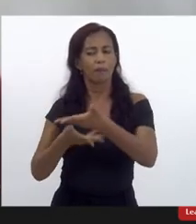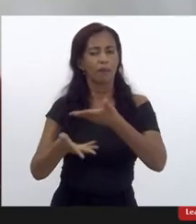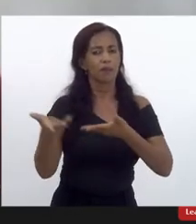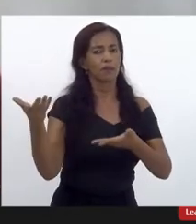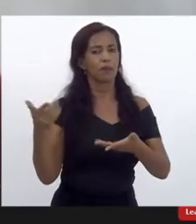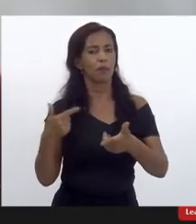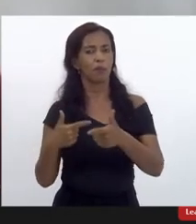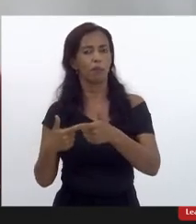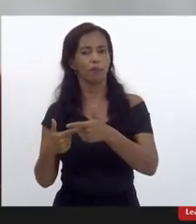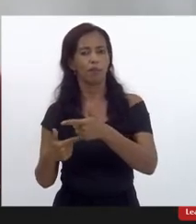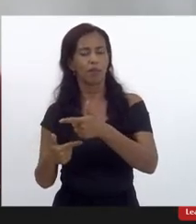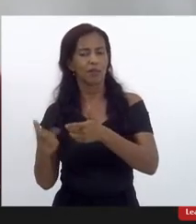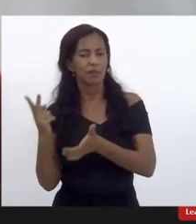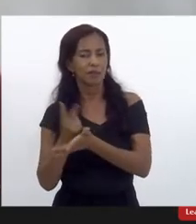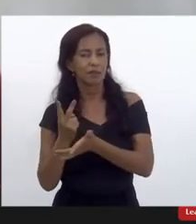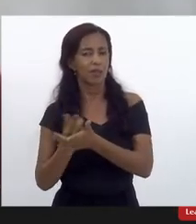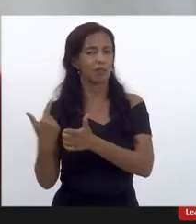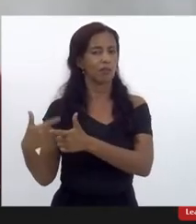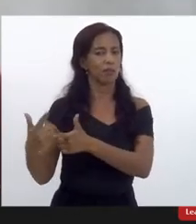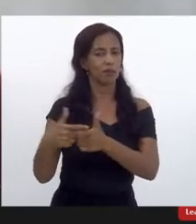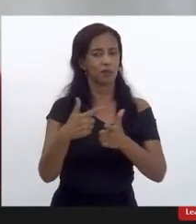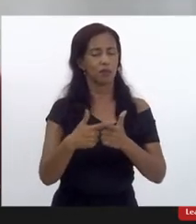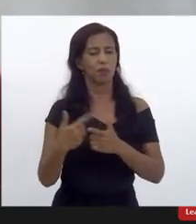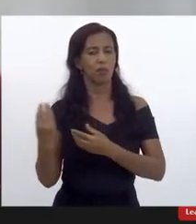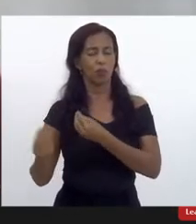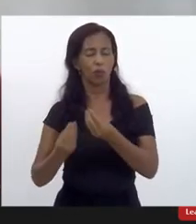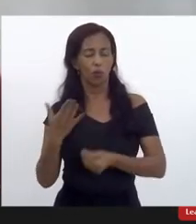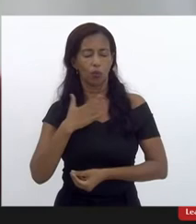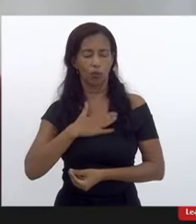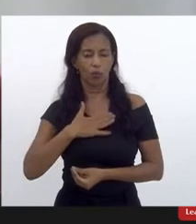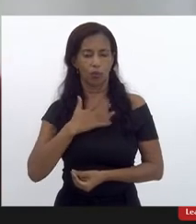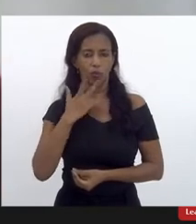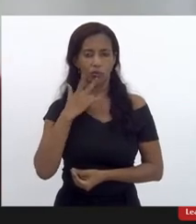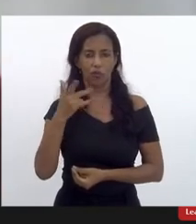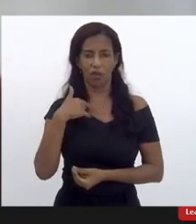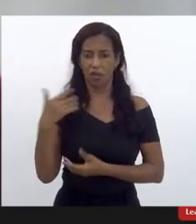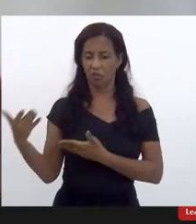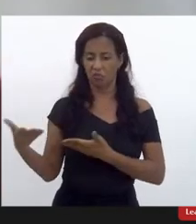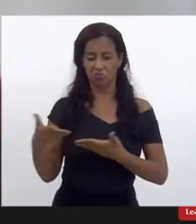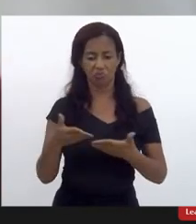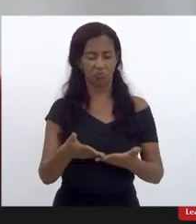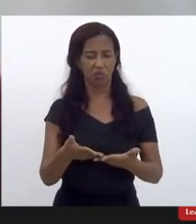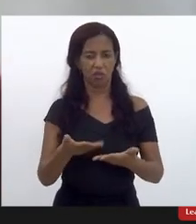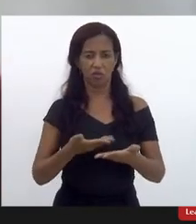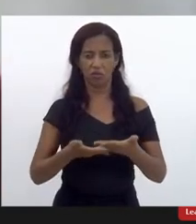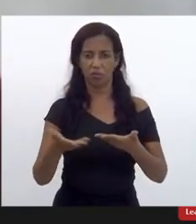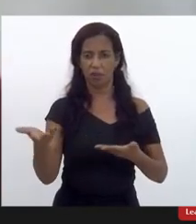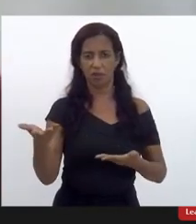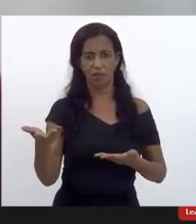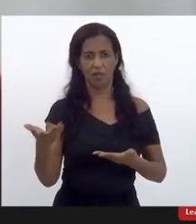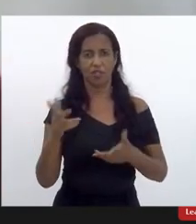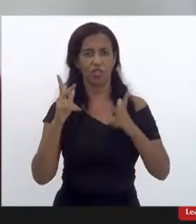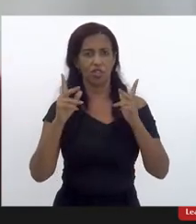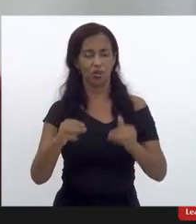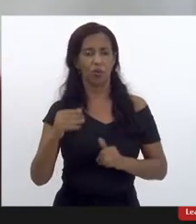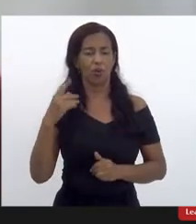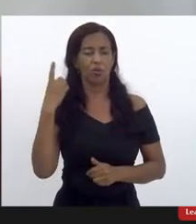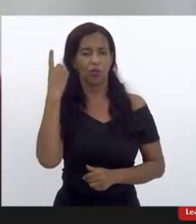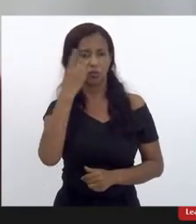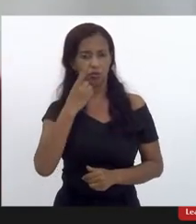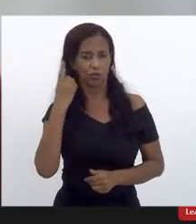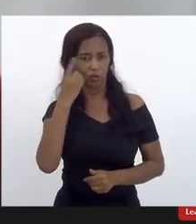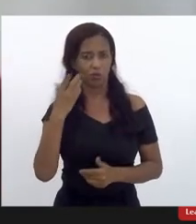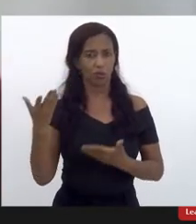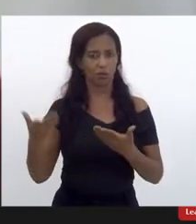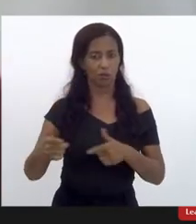problema cotidianamente, porque, como gosto de falar, eu estou aqui de passagem, assim como nossos deputados estão aqui de passagem também, a